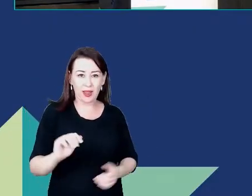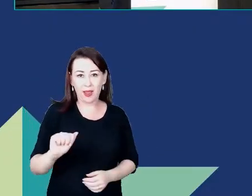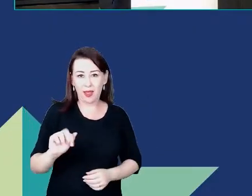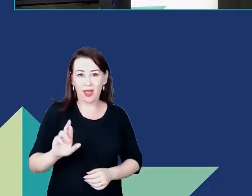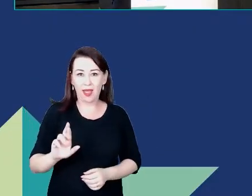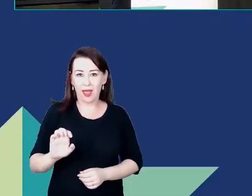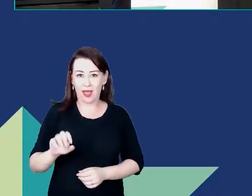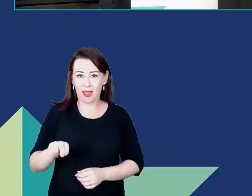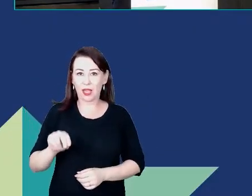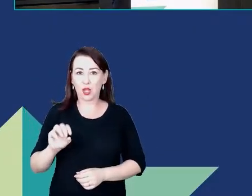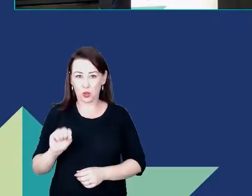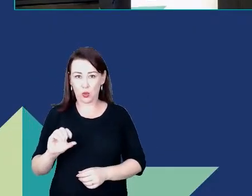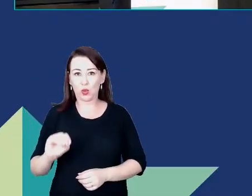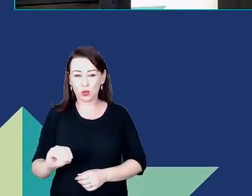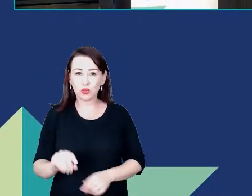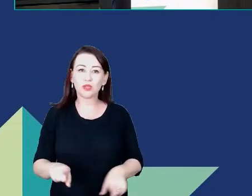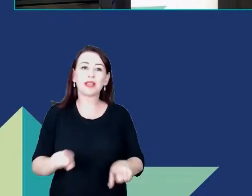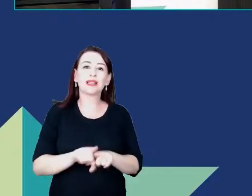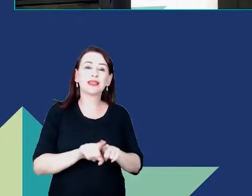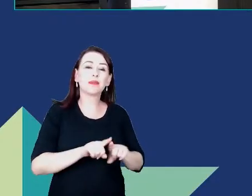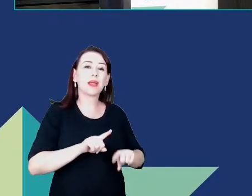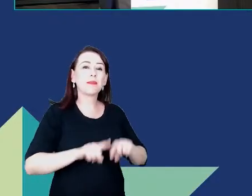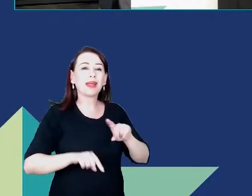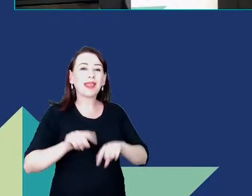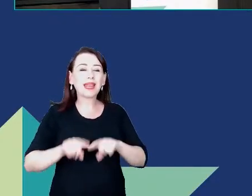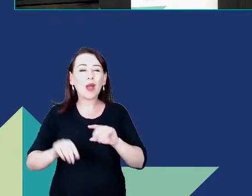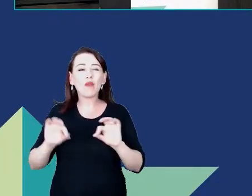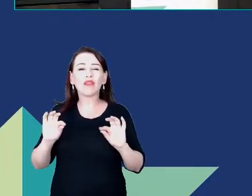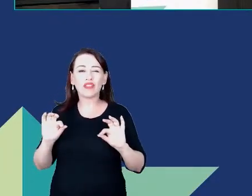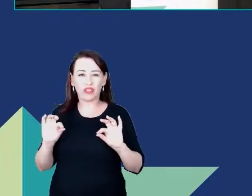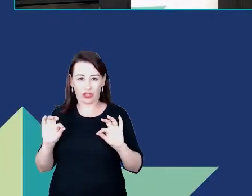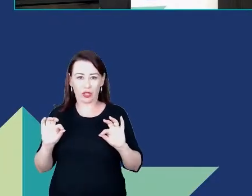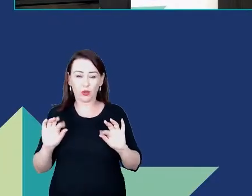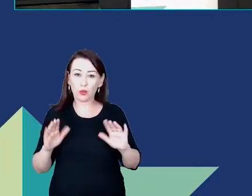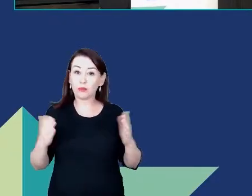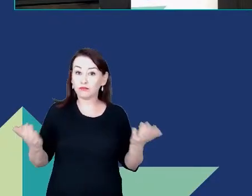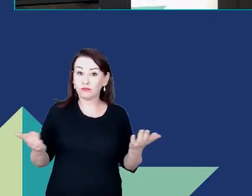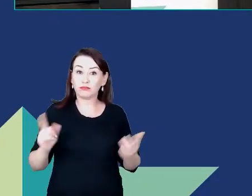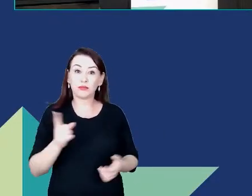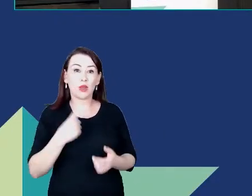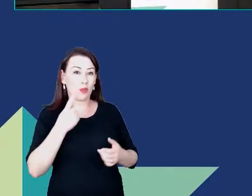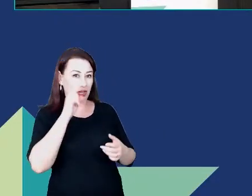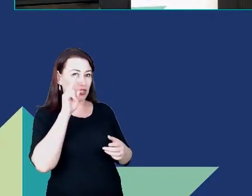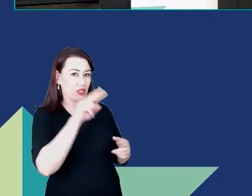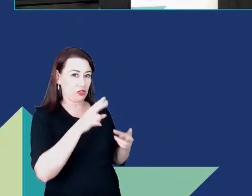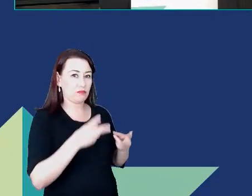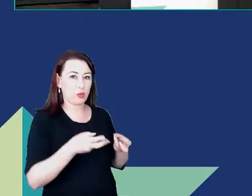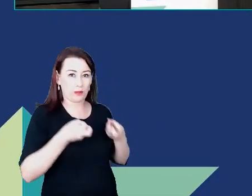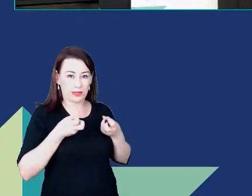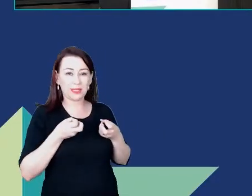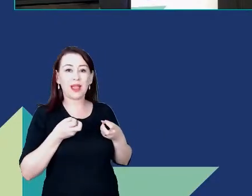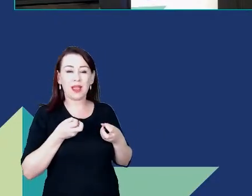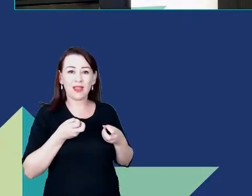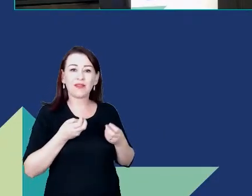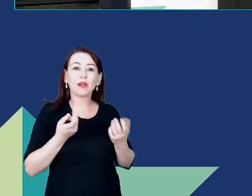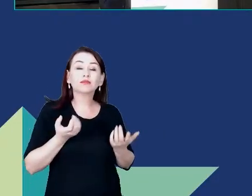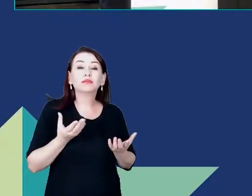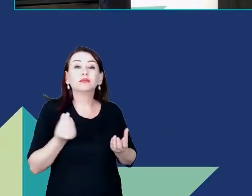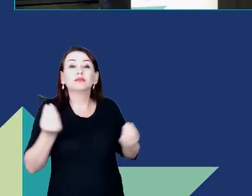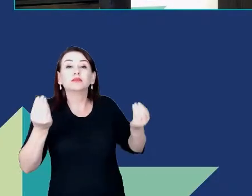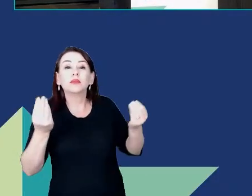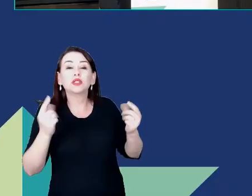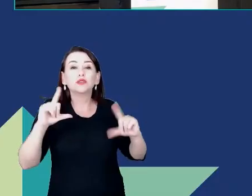a proporção em peso dos materiais finos. Né? Então, a gente já observa aqui, né, à medida que a gente vai acrescentando finos